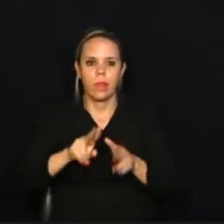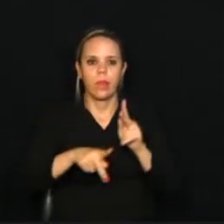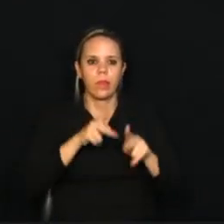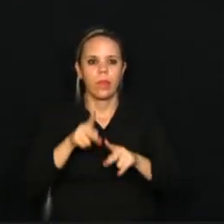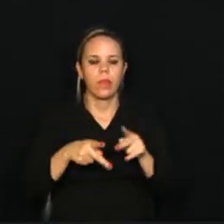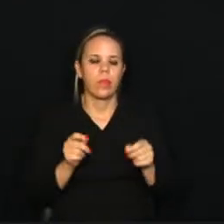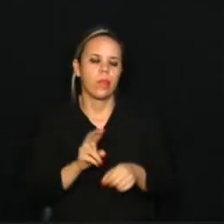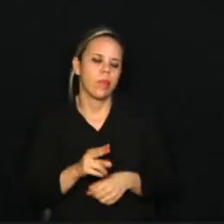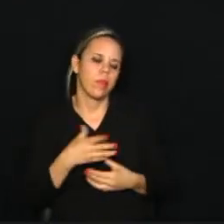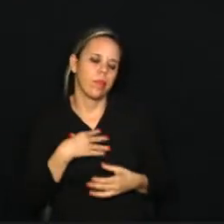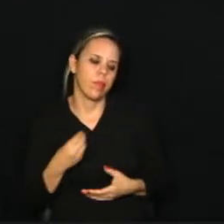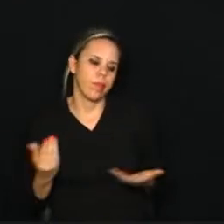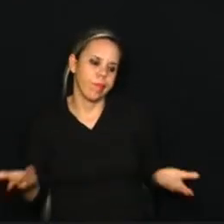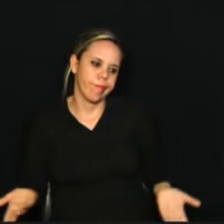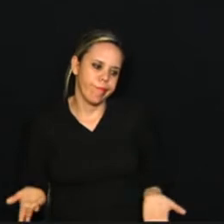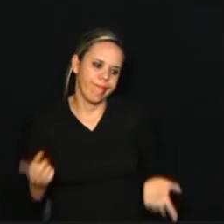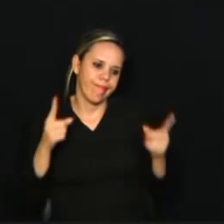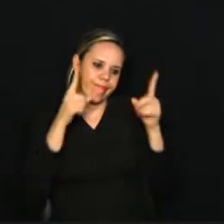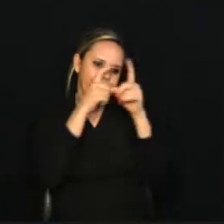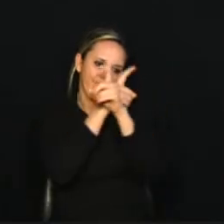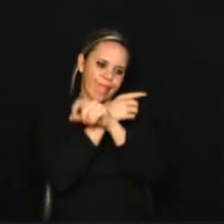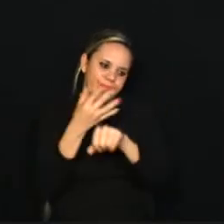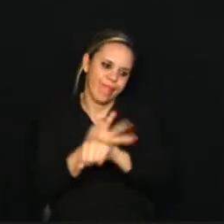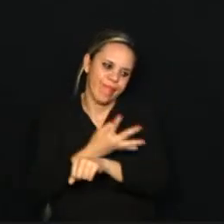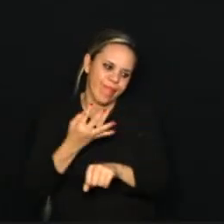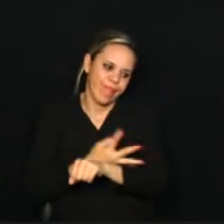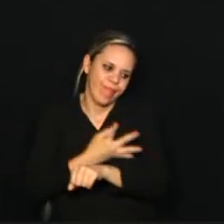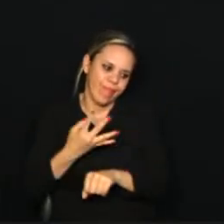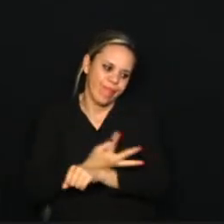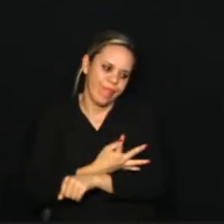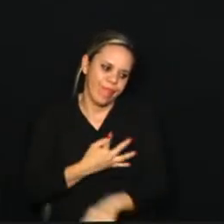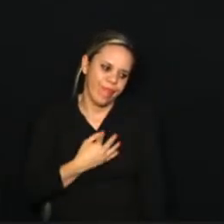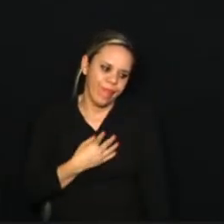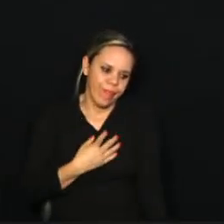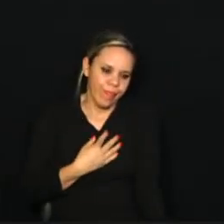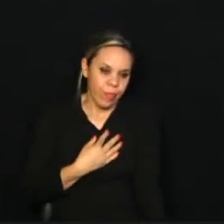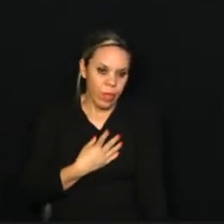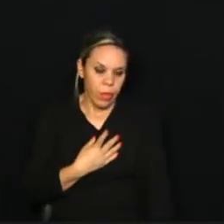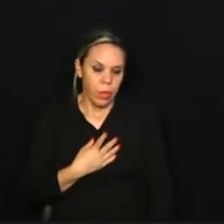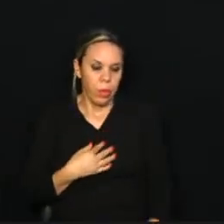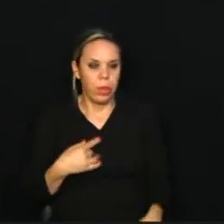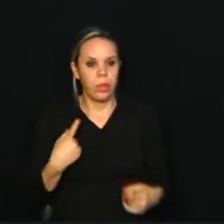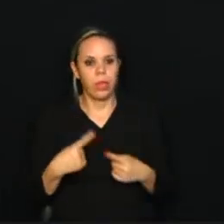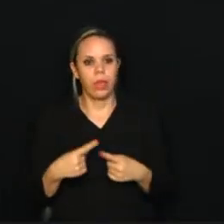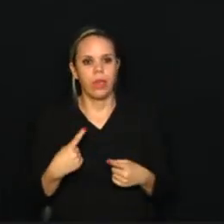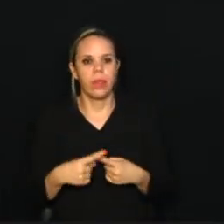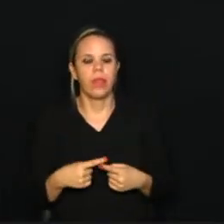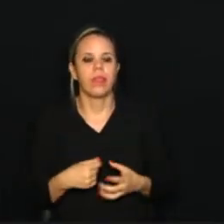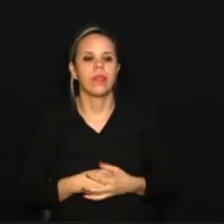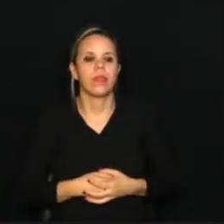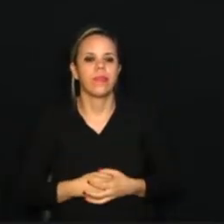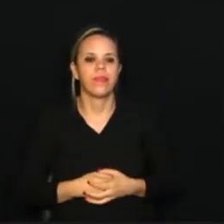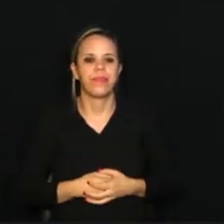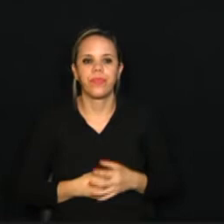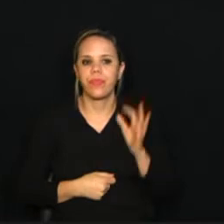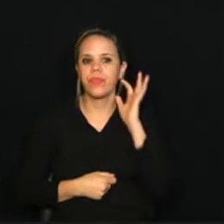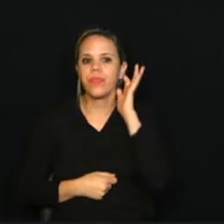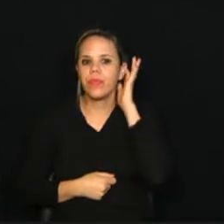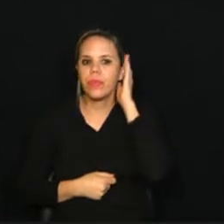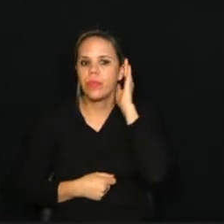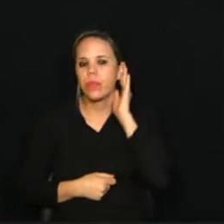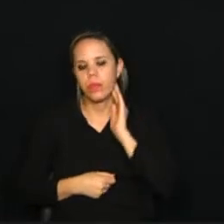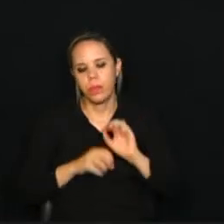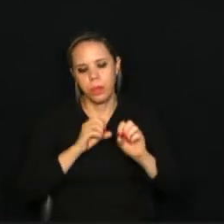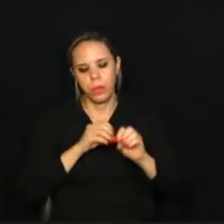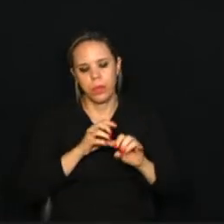filhos. Quer dizer, é uma situação caótica, né? Daí porque a questão do